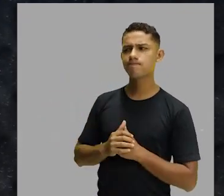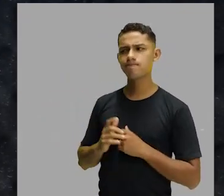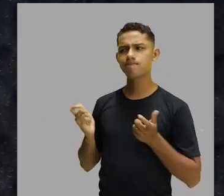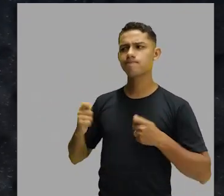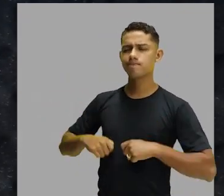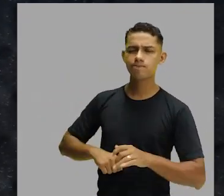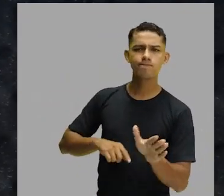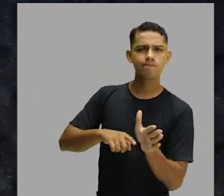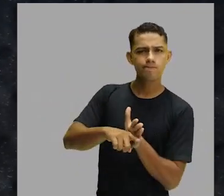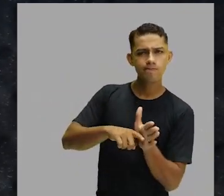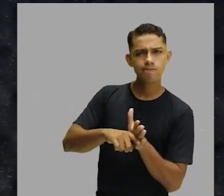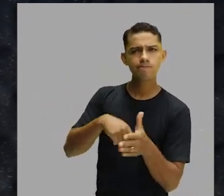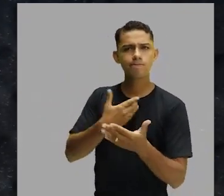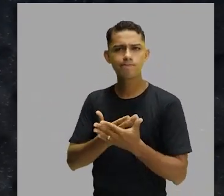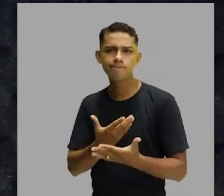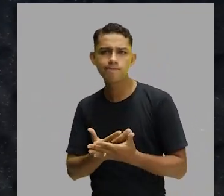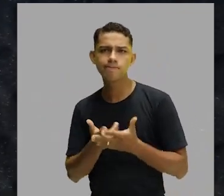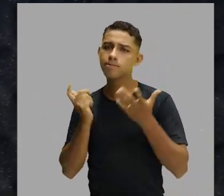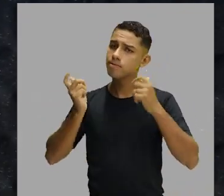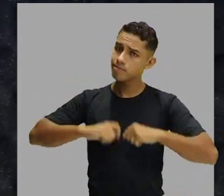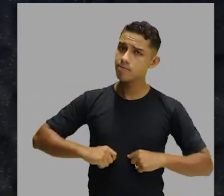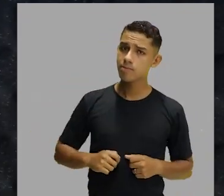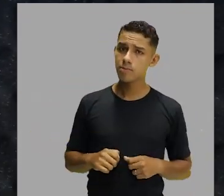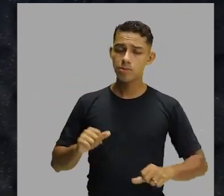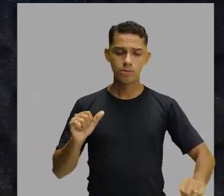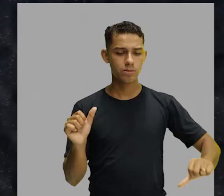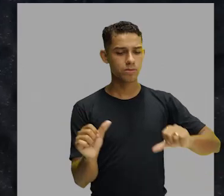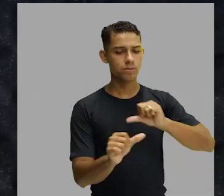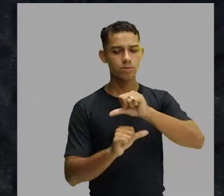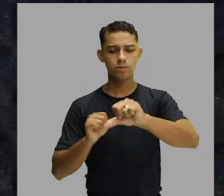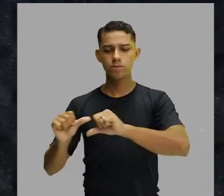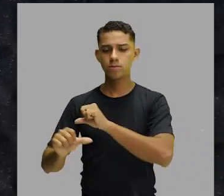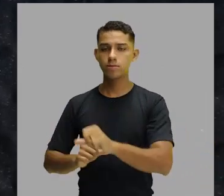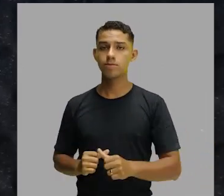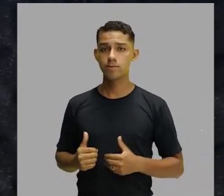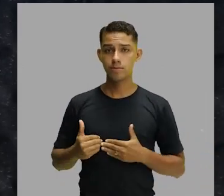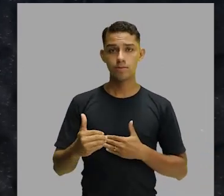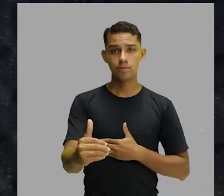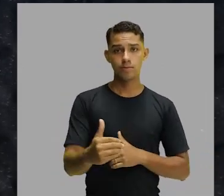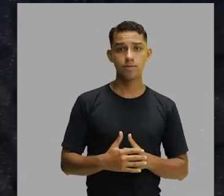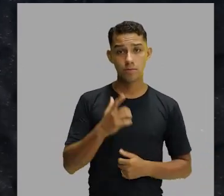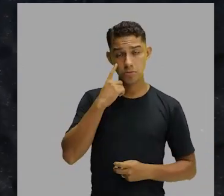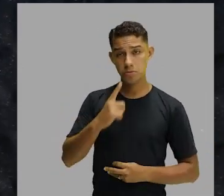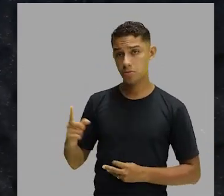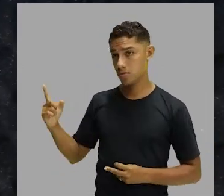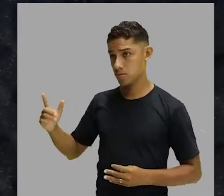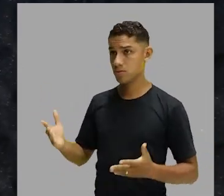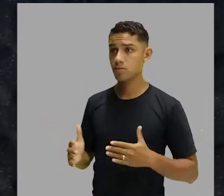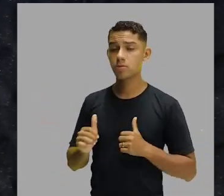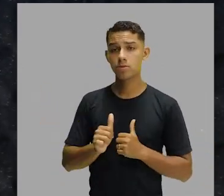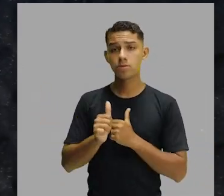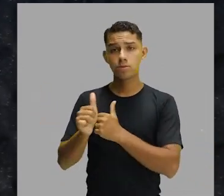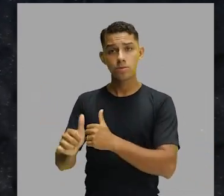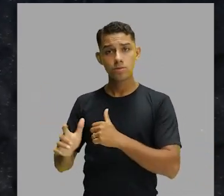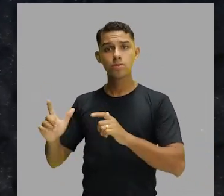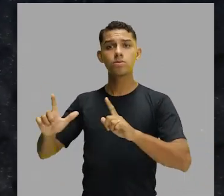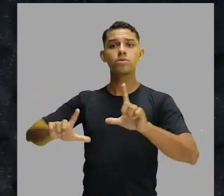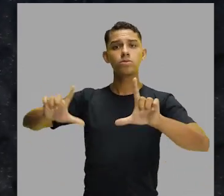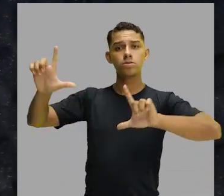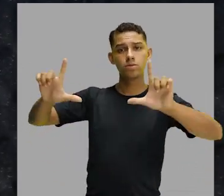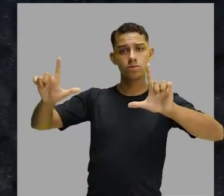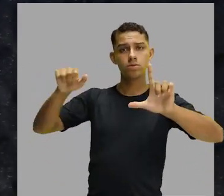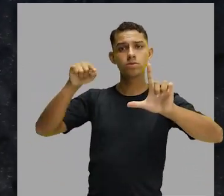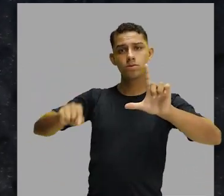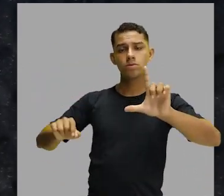possível nessa época aqui, que a gente chama de transição, tá? Vamos avançar. Você pode acompanhar os slides na tela da sua